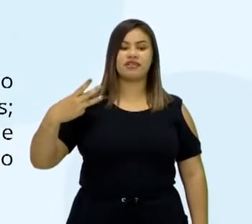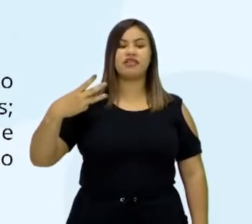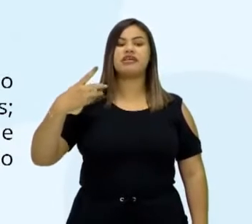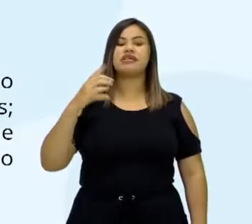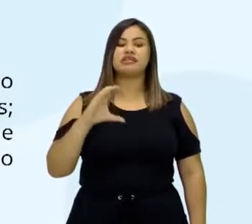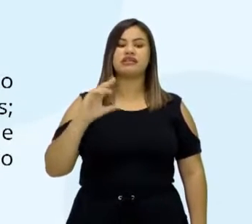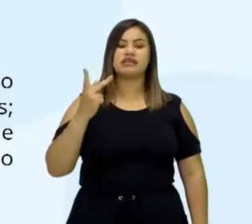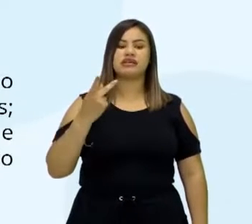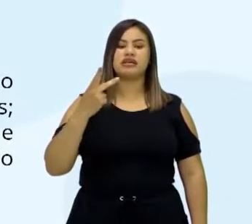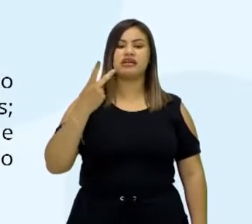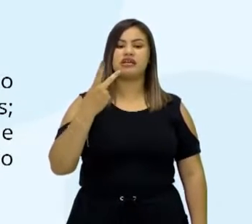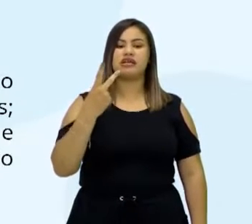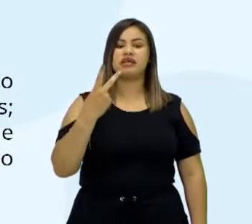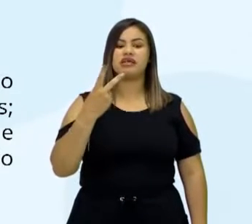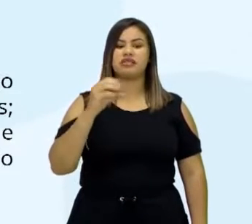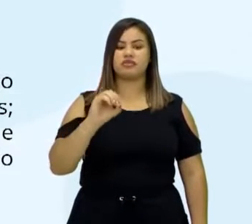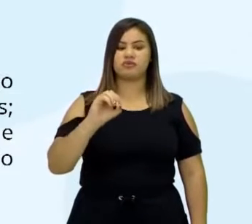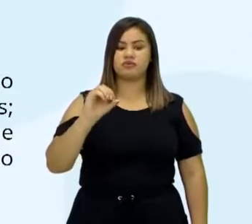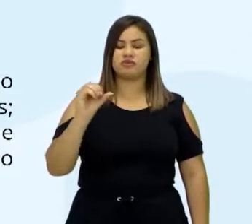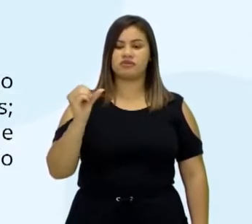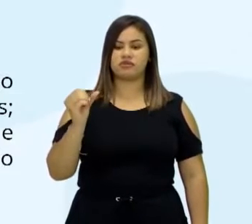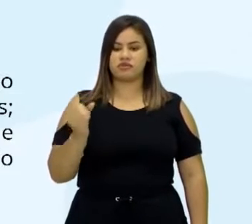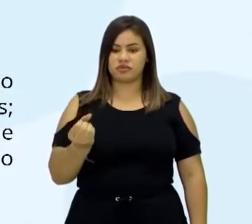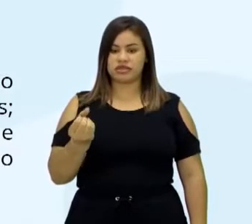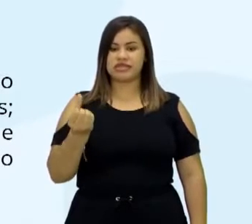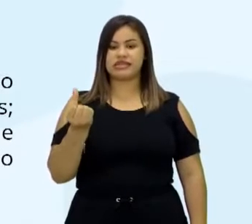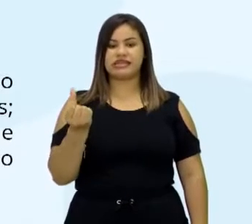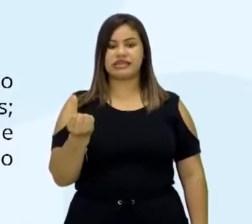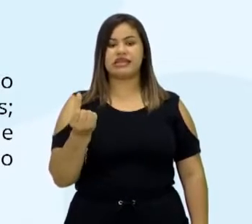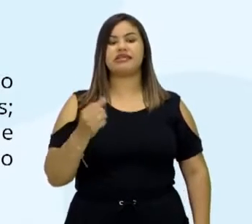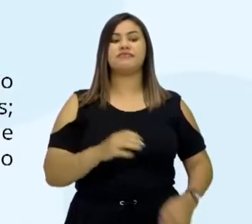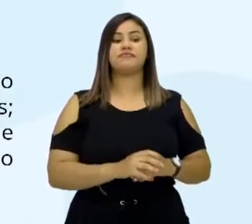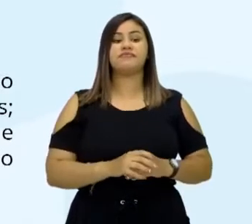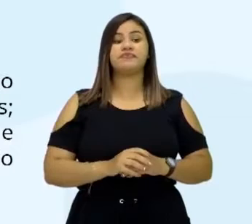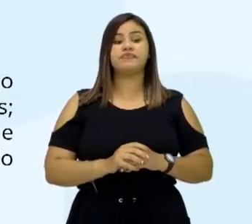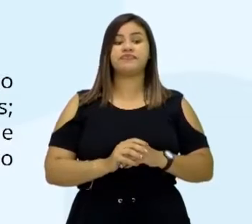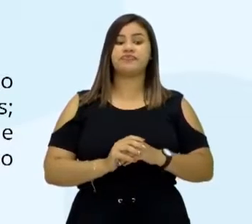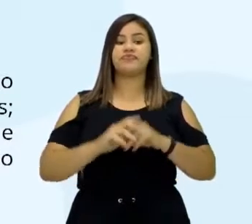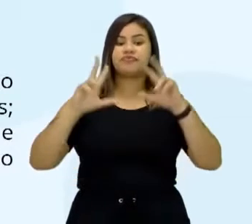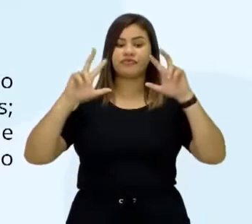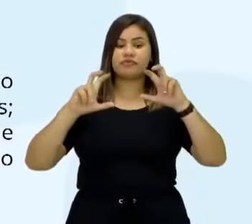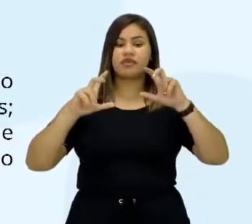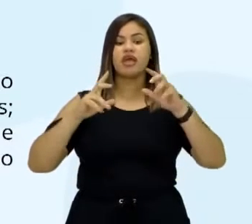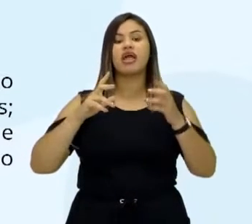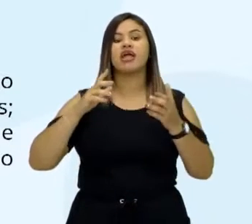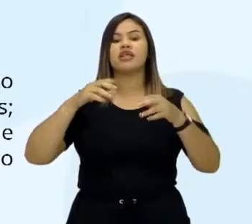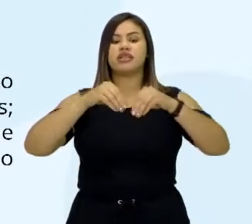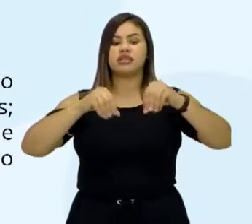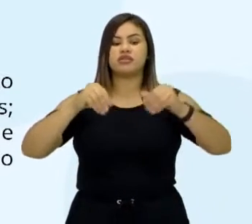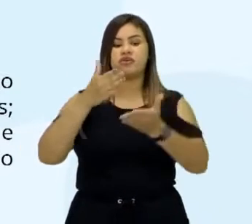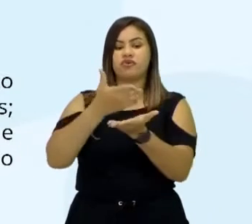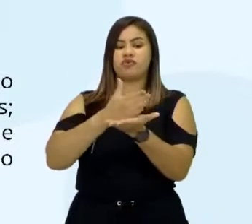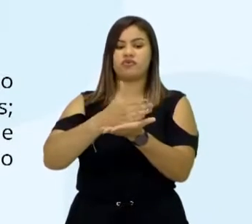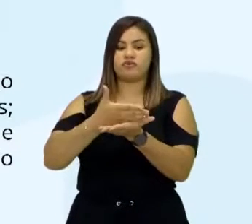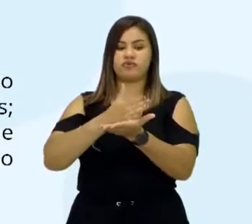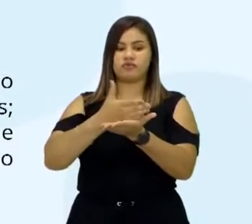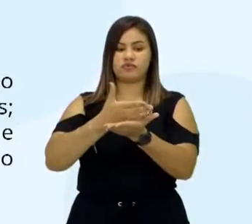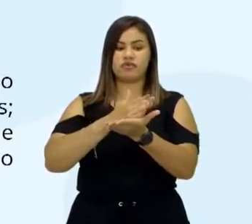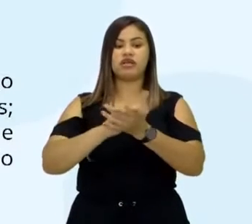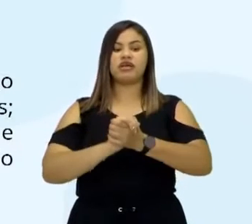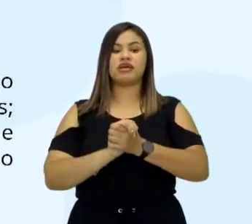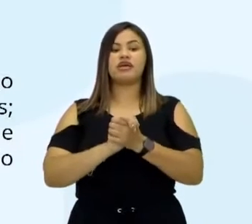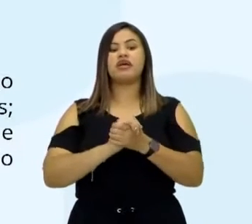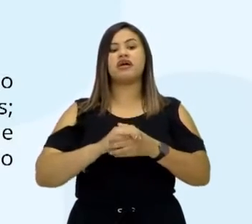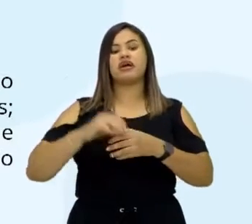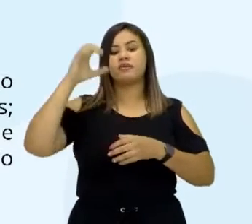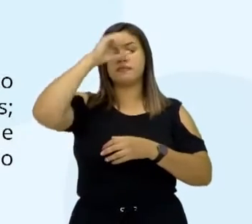M13CHS206, unidade temática, território e fronteira, e objeto do conhecimento ali, ó, produção e ocupação do espaço por